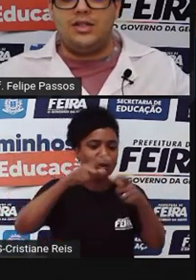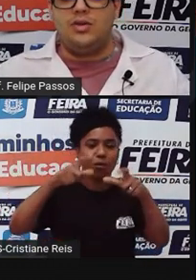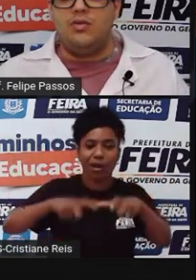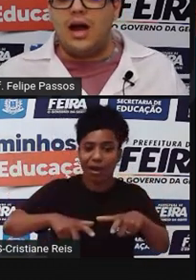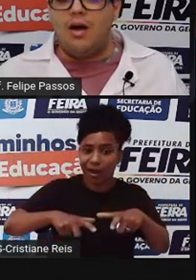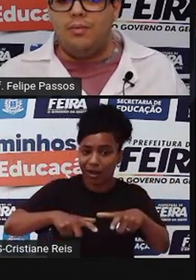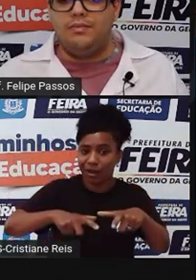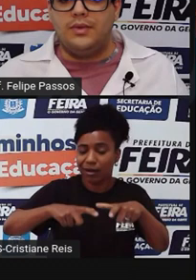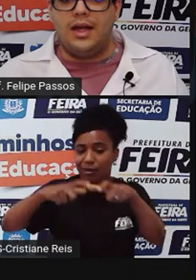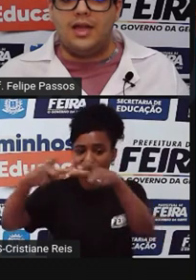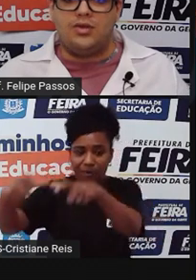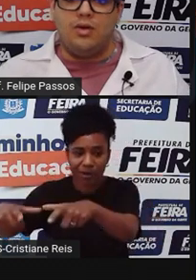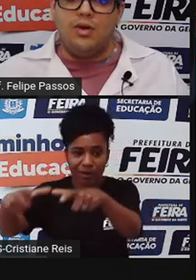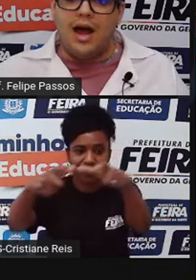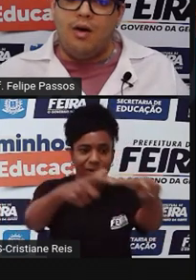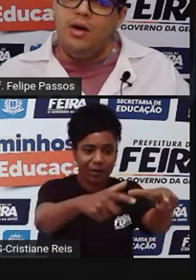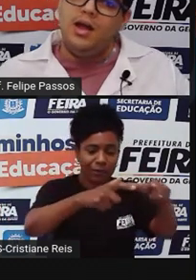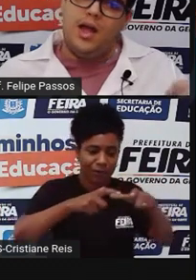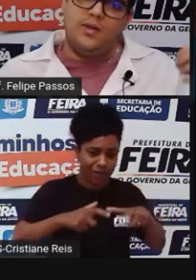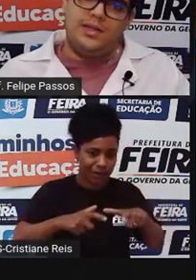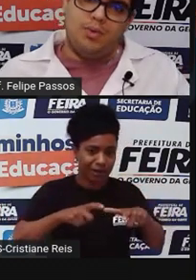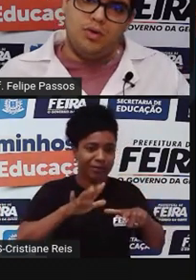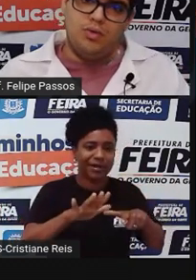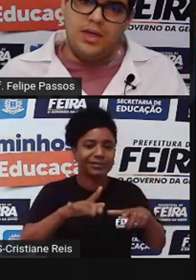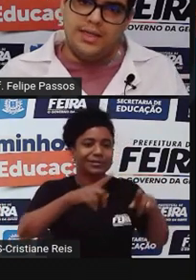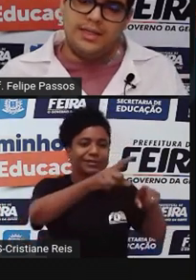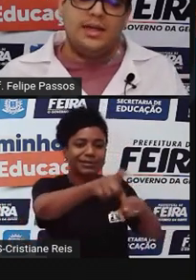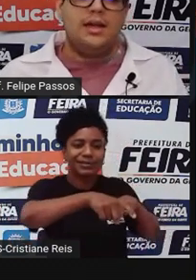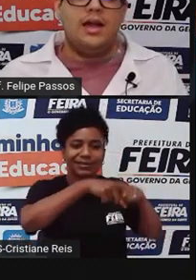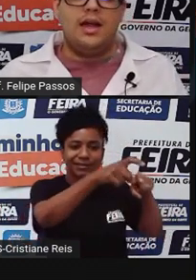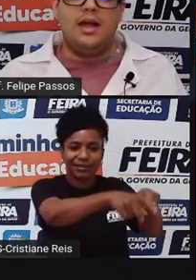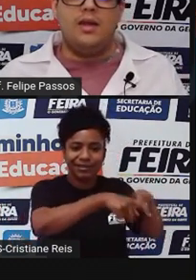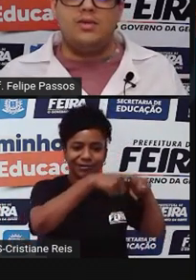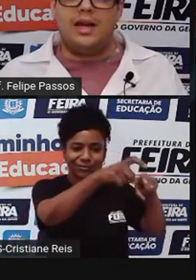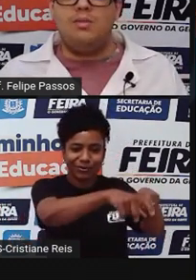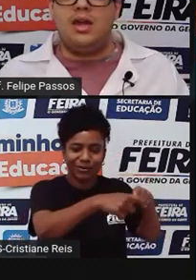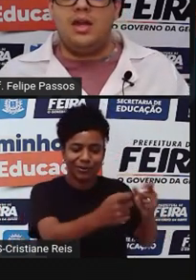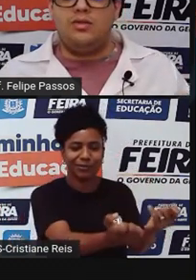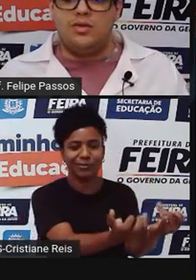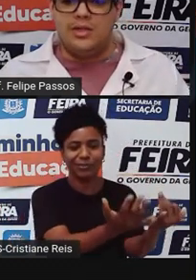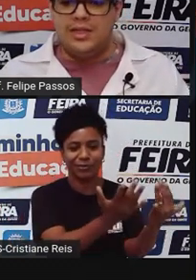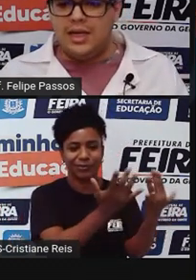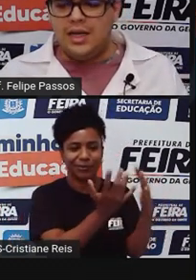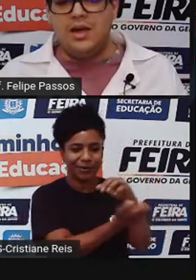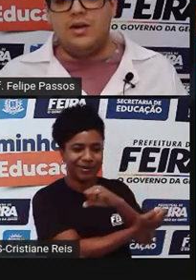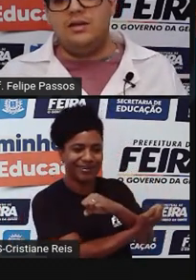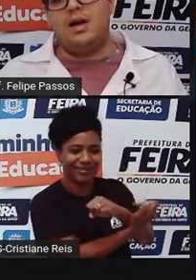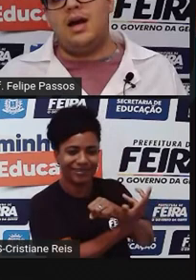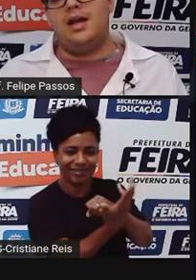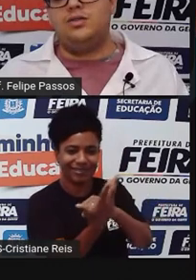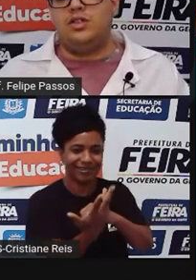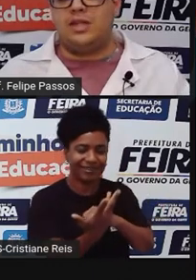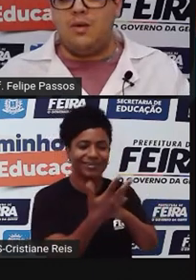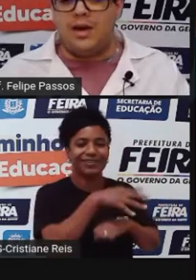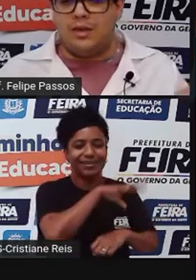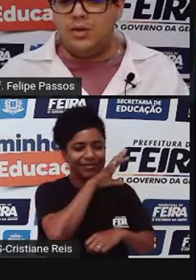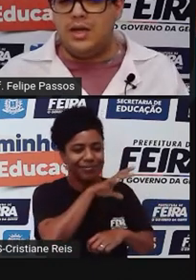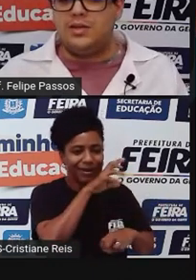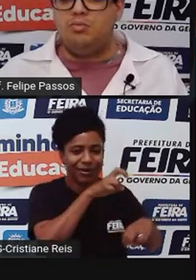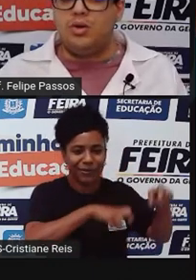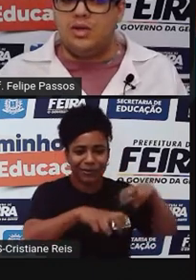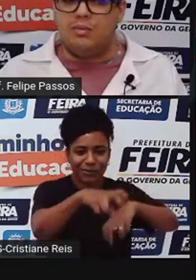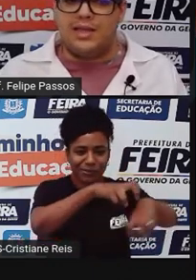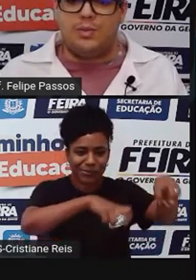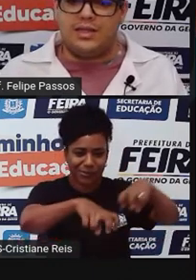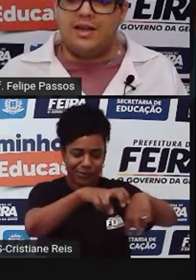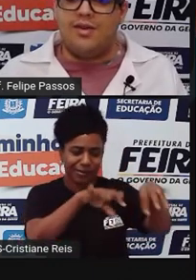de da zona rural né a zona rural é Onde se produz os alimentos onde se criam animais onde tem